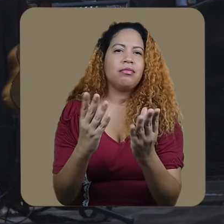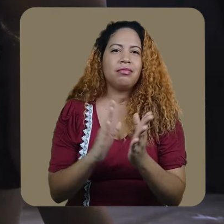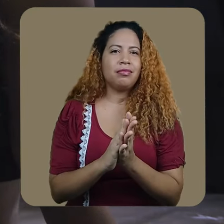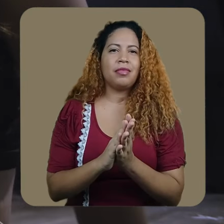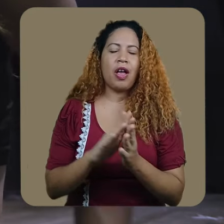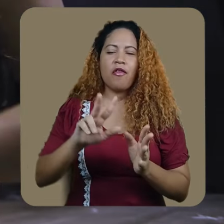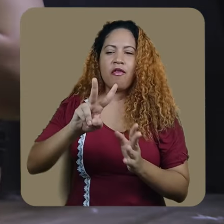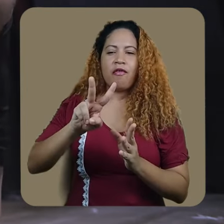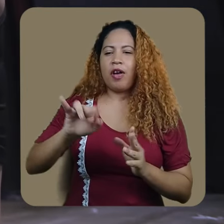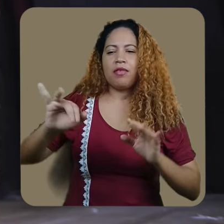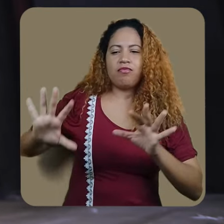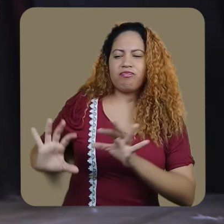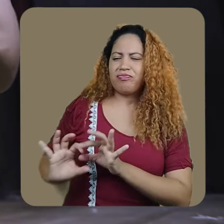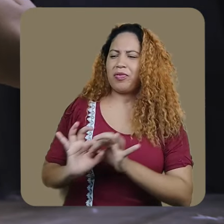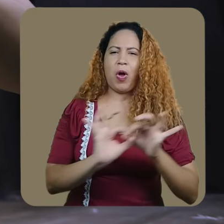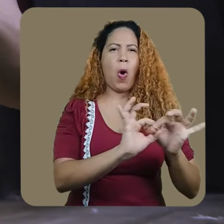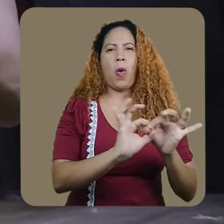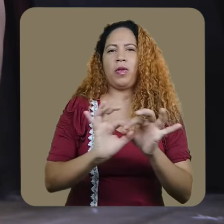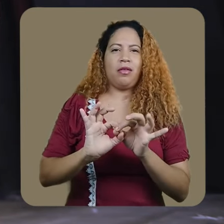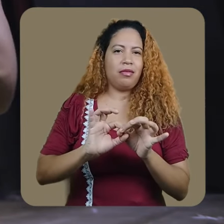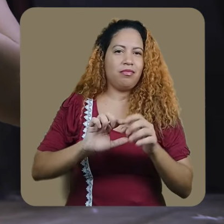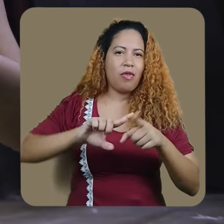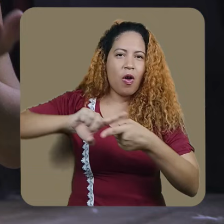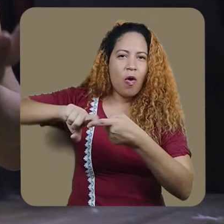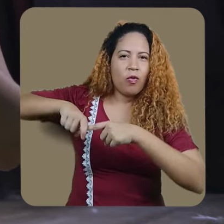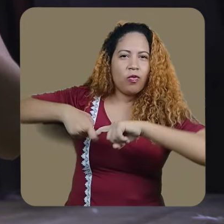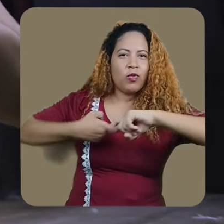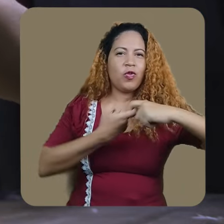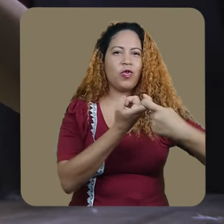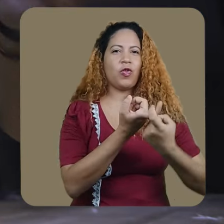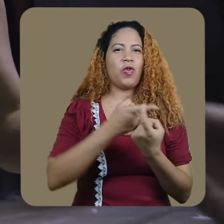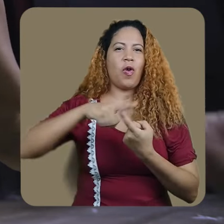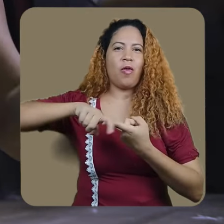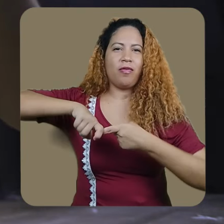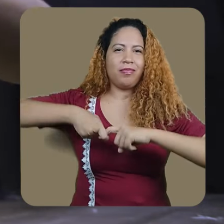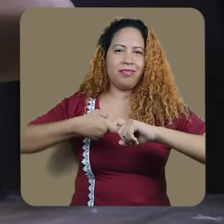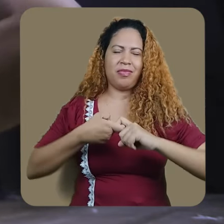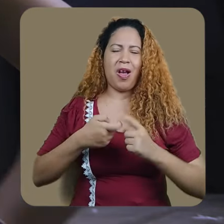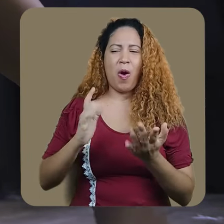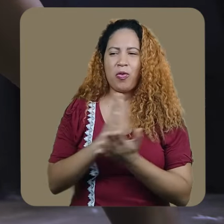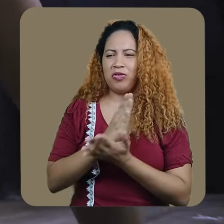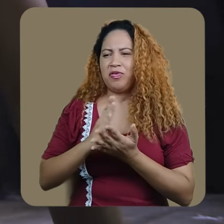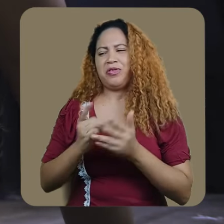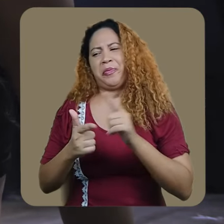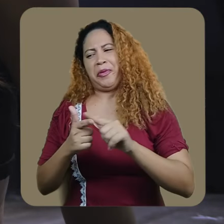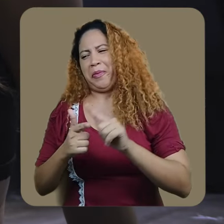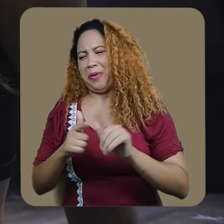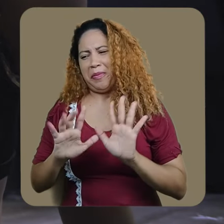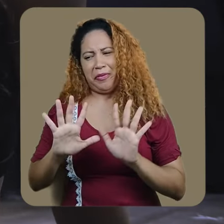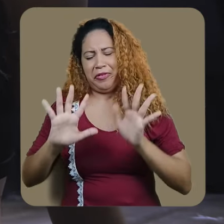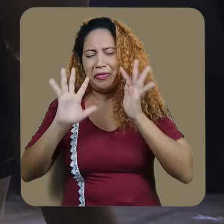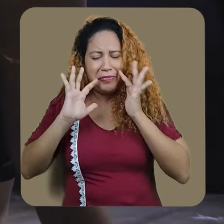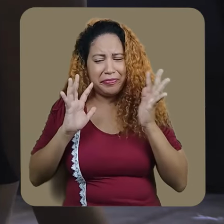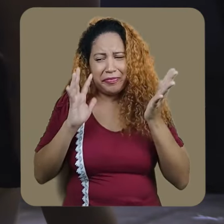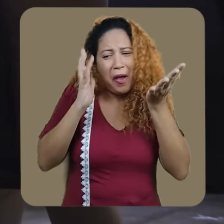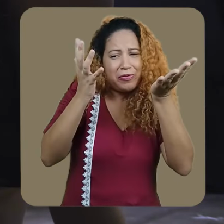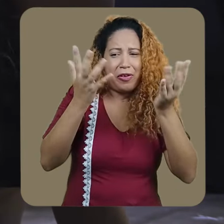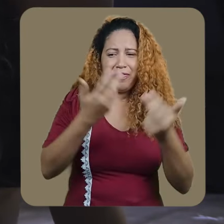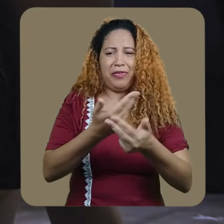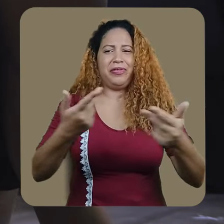algodão, né? E ao mesmo tempo a gente vai se enredando nos fios, né? Essas são as redes, são os vários fios que vão se conectando. Às vezes dá nó, às